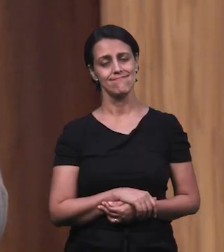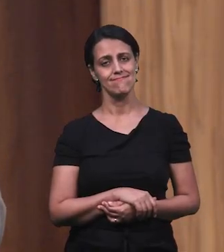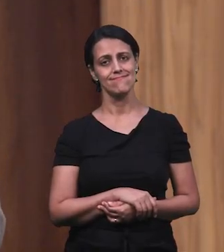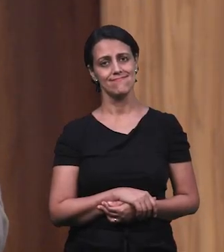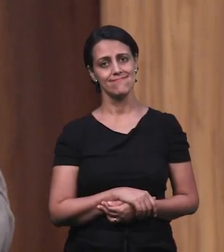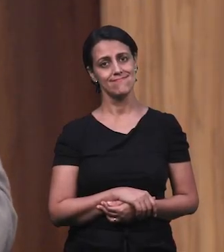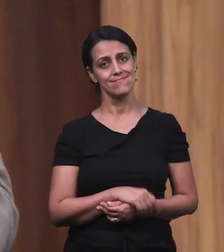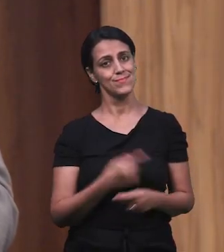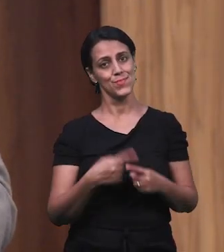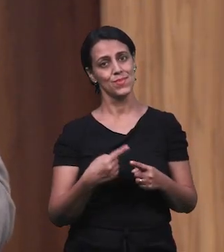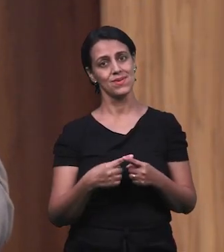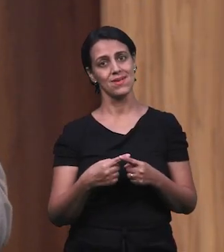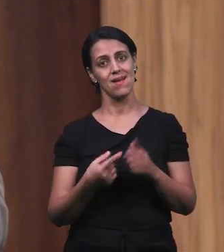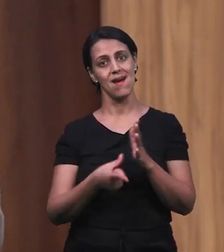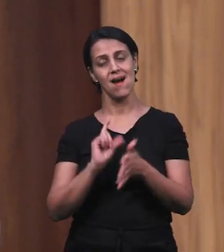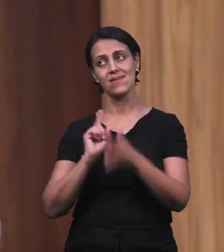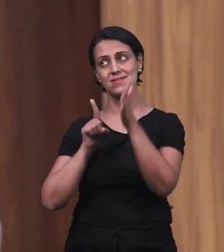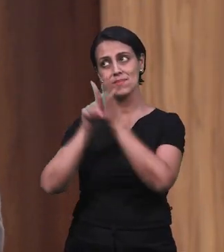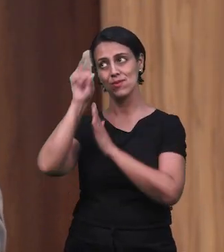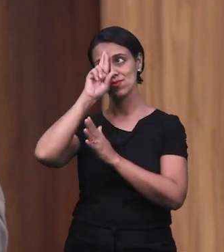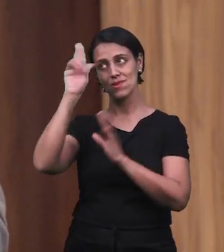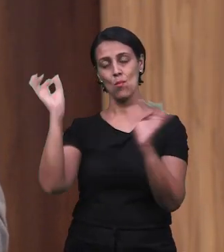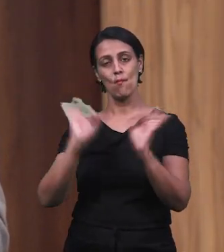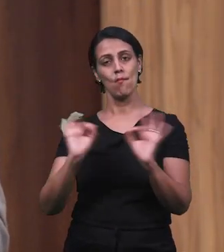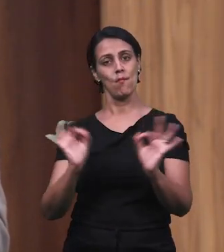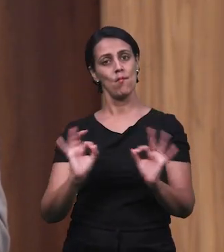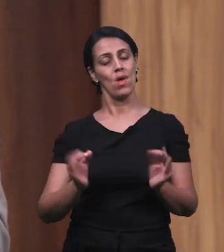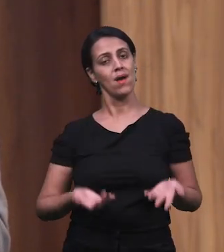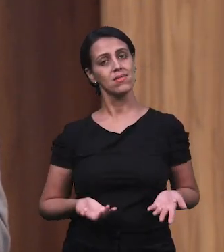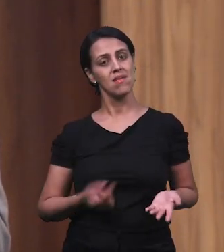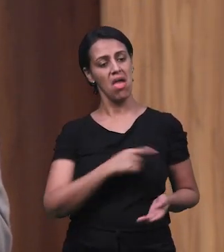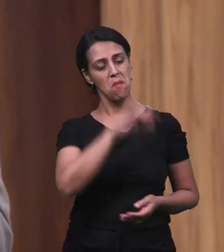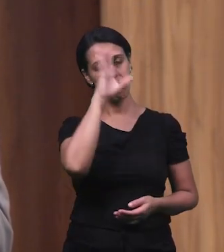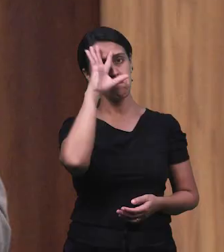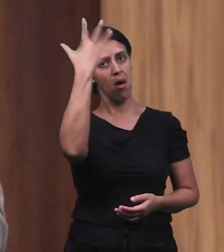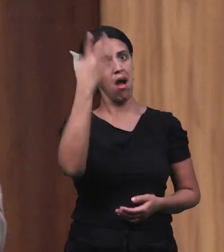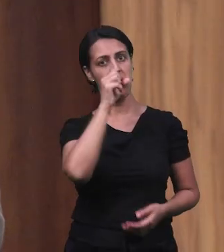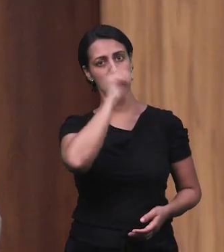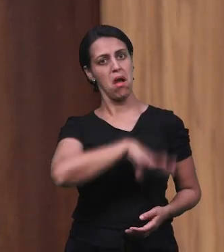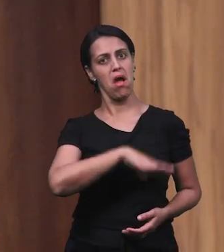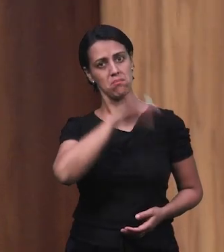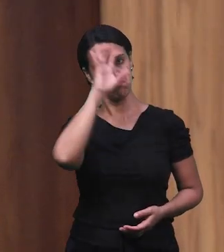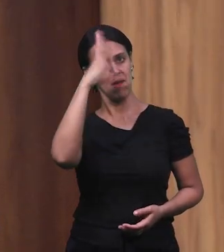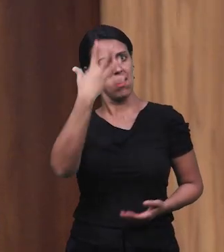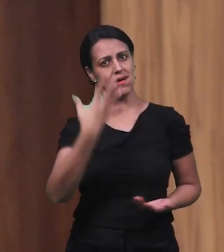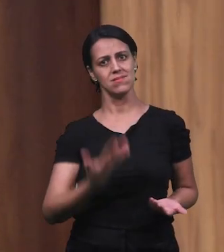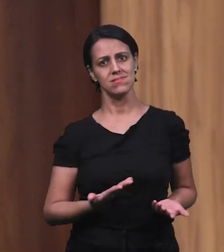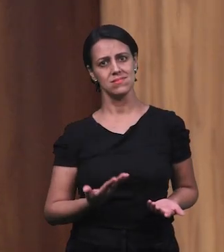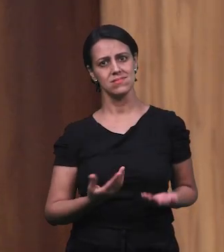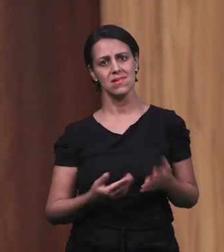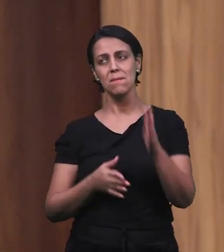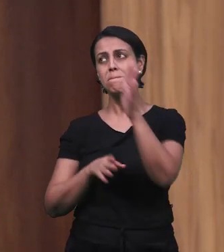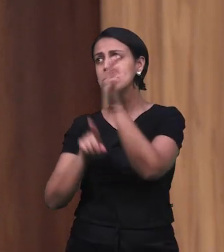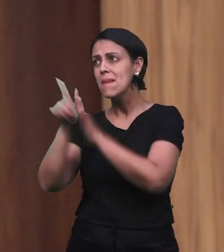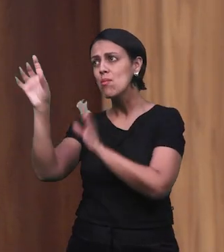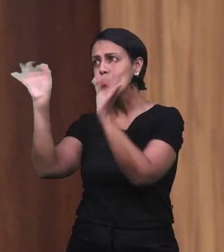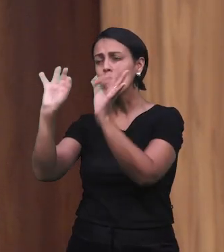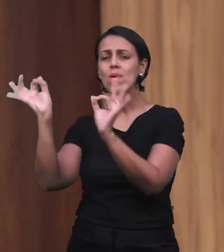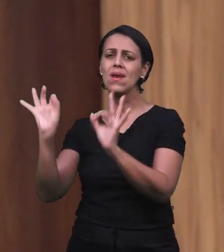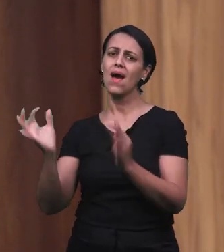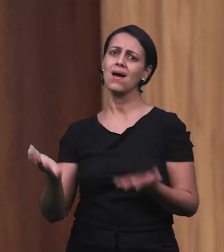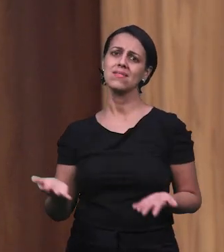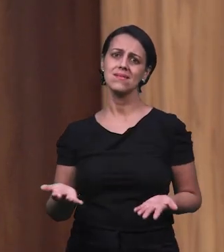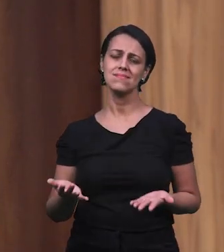não consultar o Senhor, não perguntaram, não tomaram um conselho com o Senhor do que deveriam fazer com